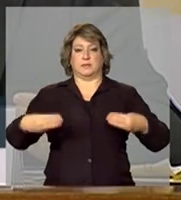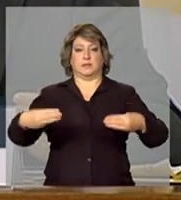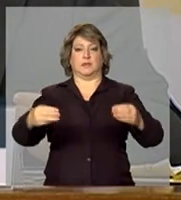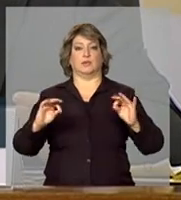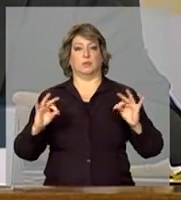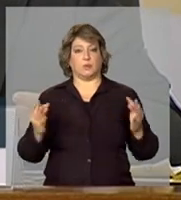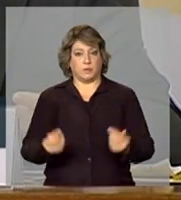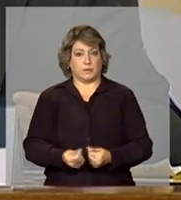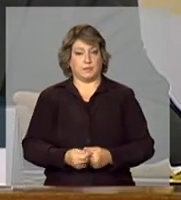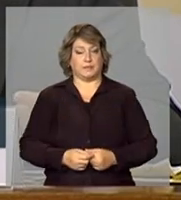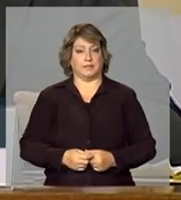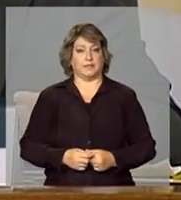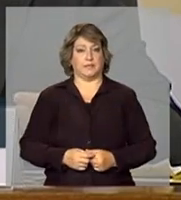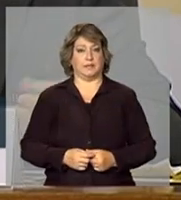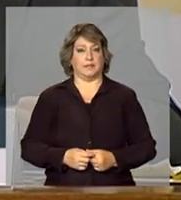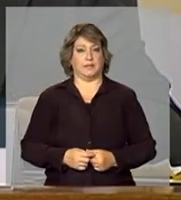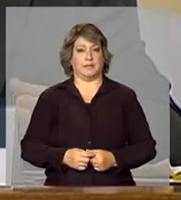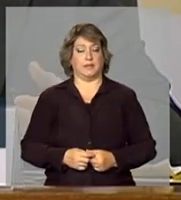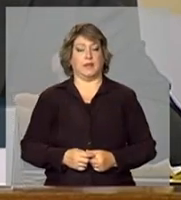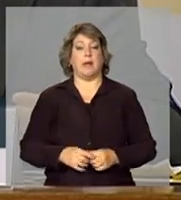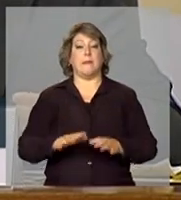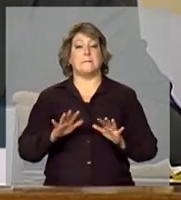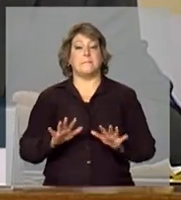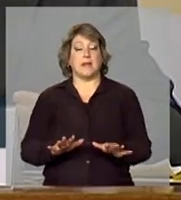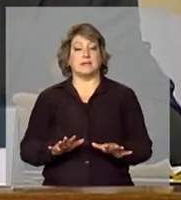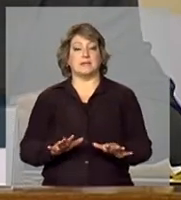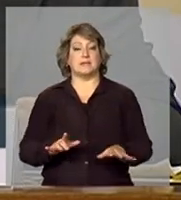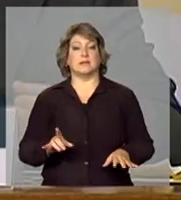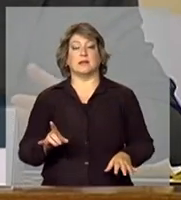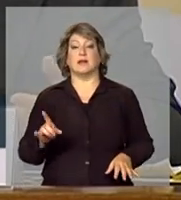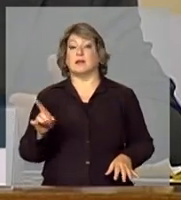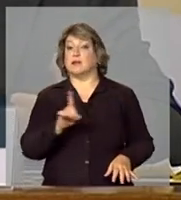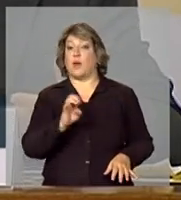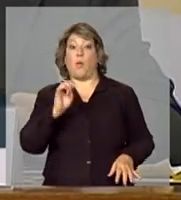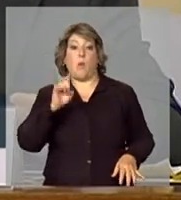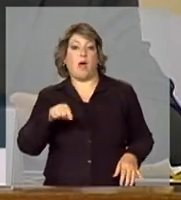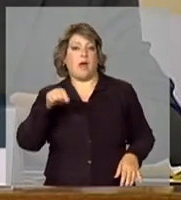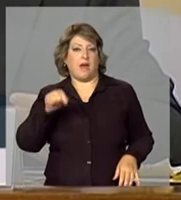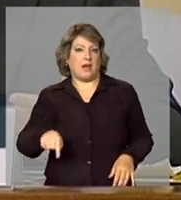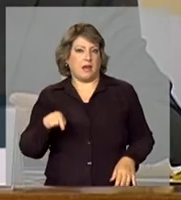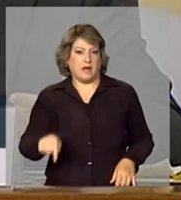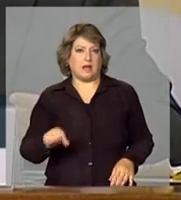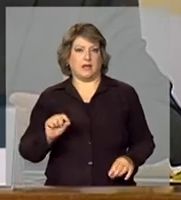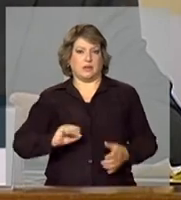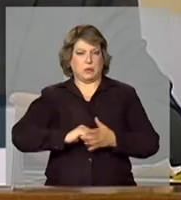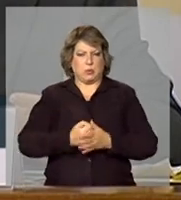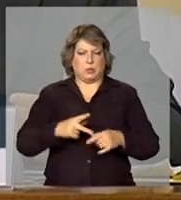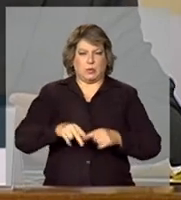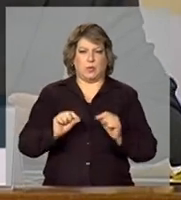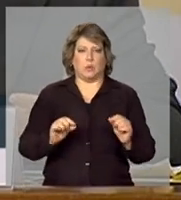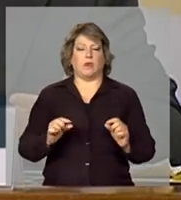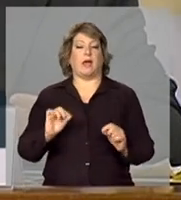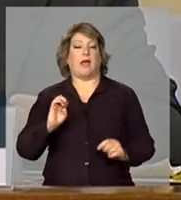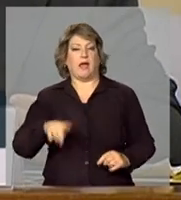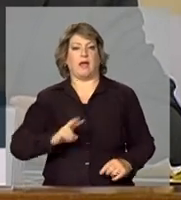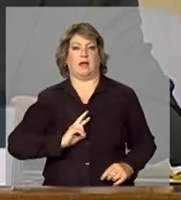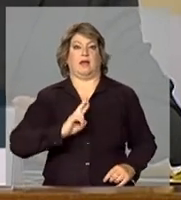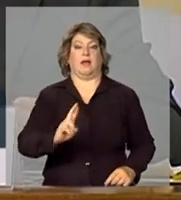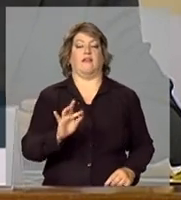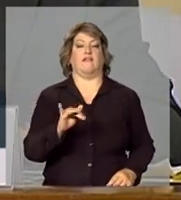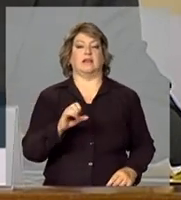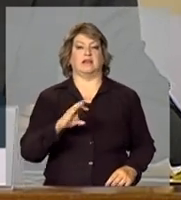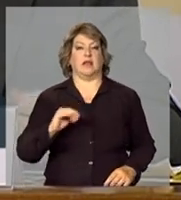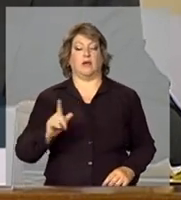então mais não é o contingenciamento que vai dizer qual é o resultado fiscal o resultado fiscal